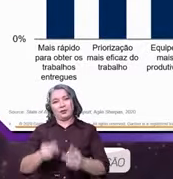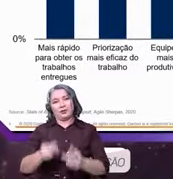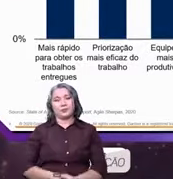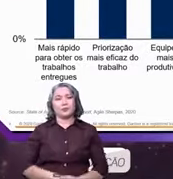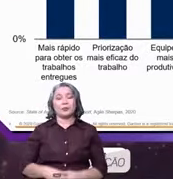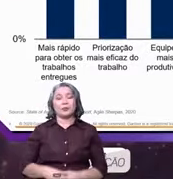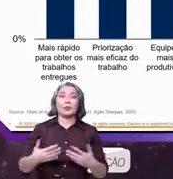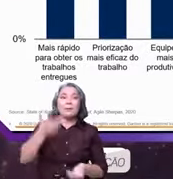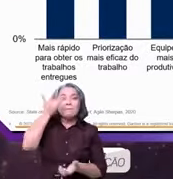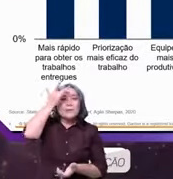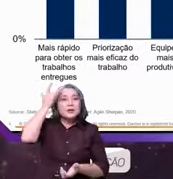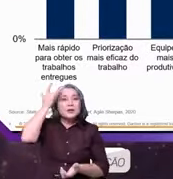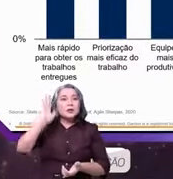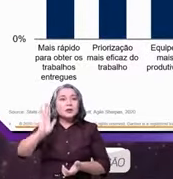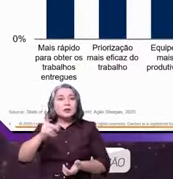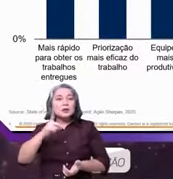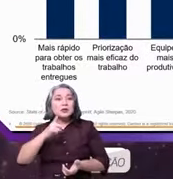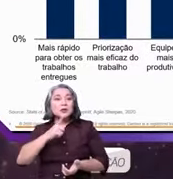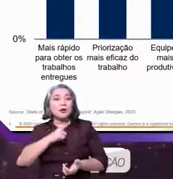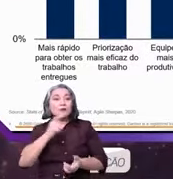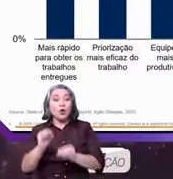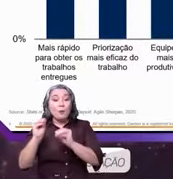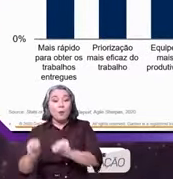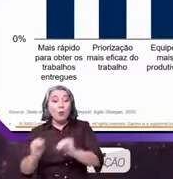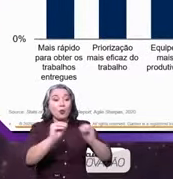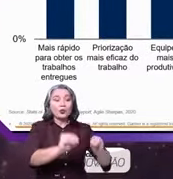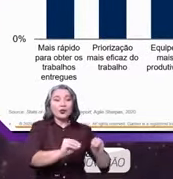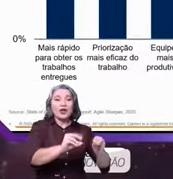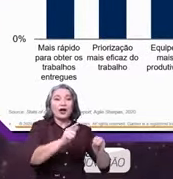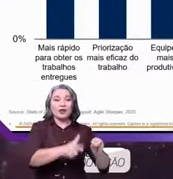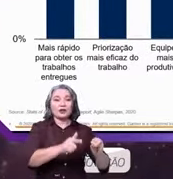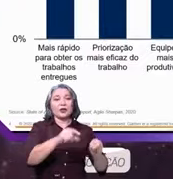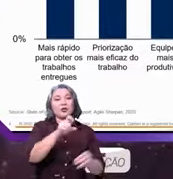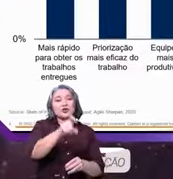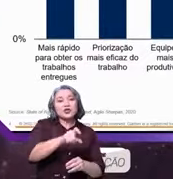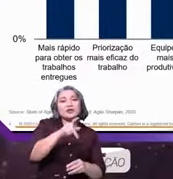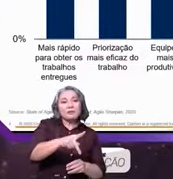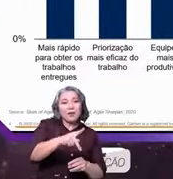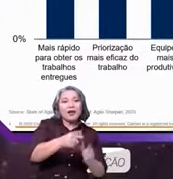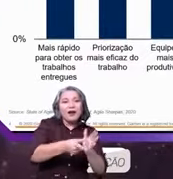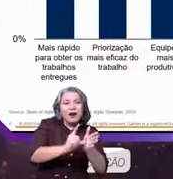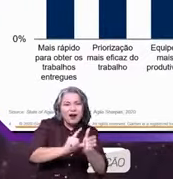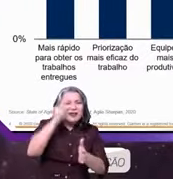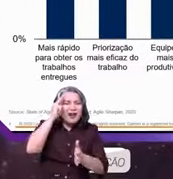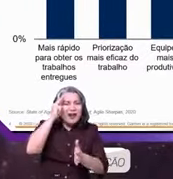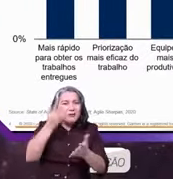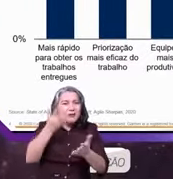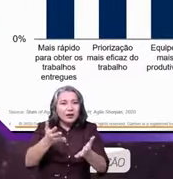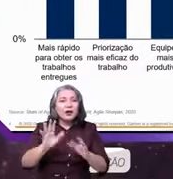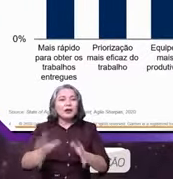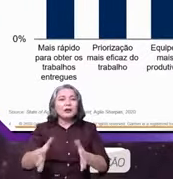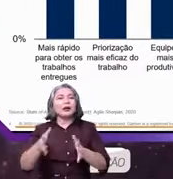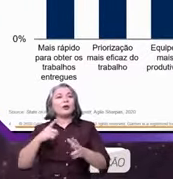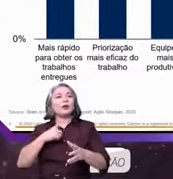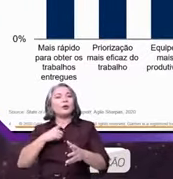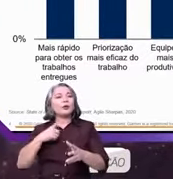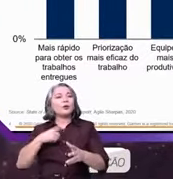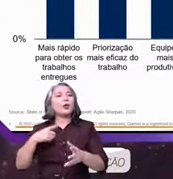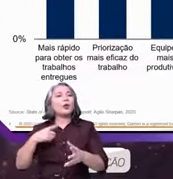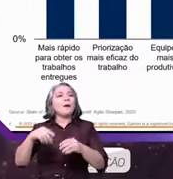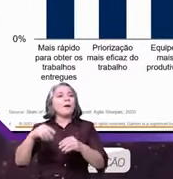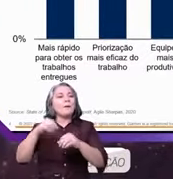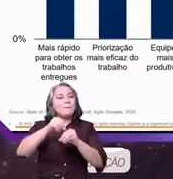Clientes que foram para uma modalidade antigamente chamada de XP, hoje também envolvida dentro dos processos